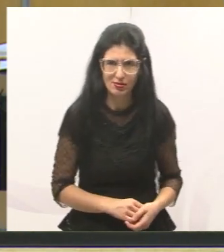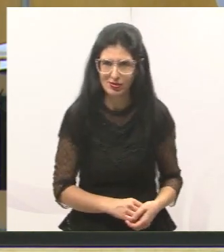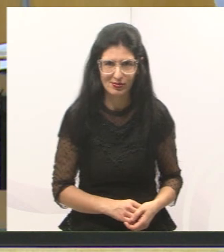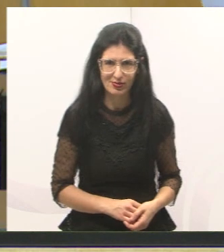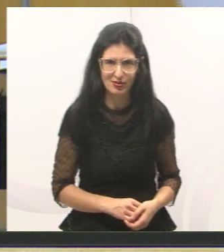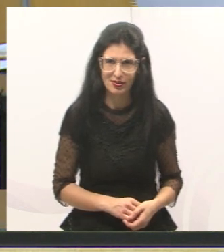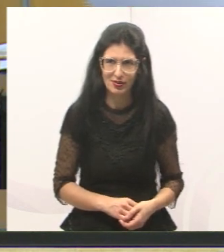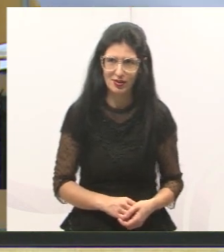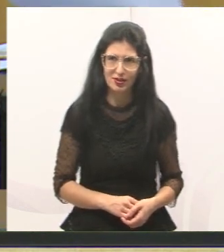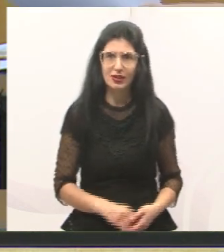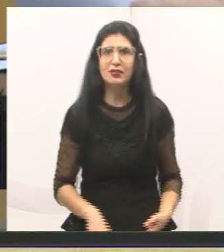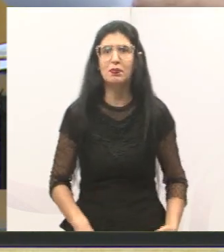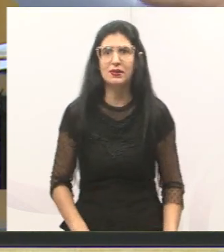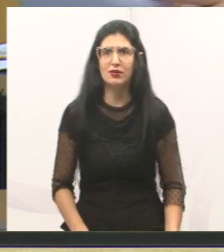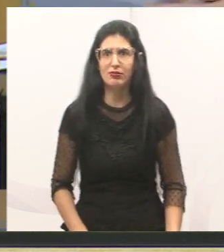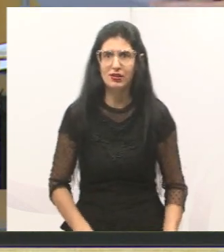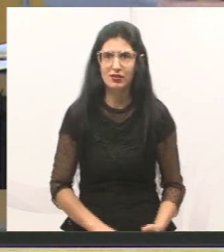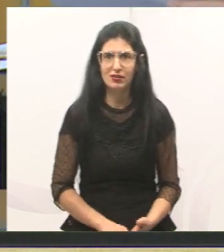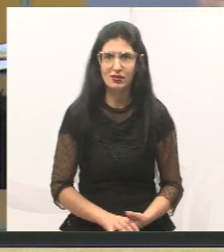do